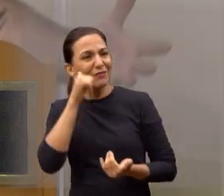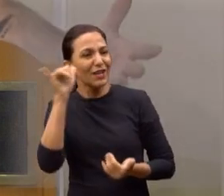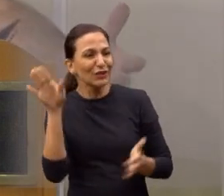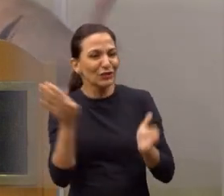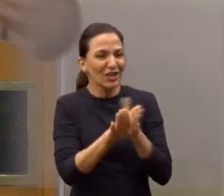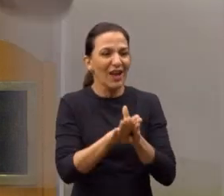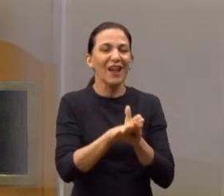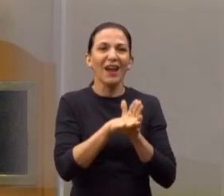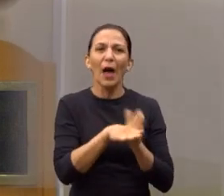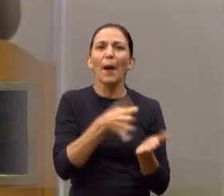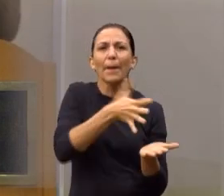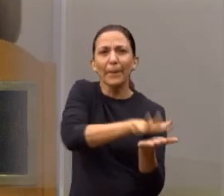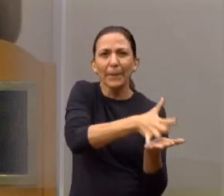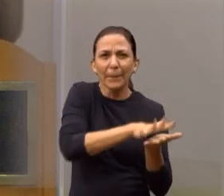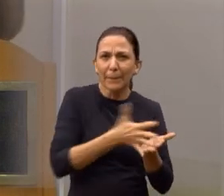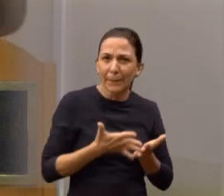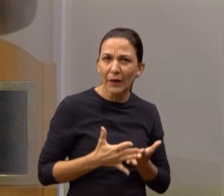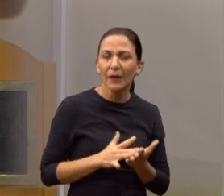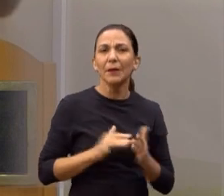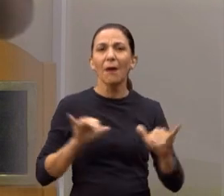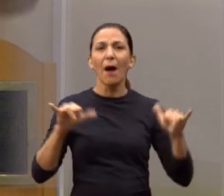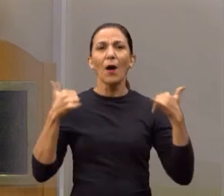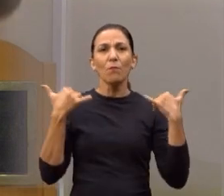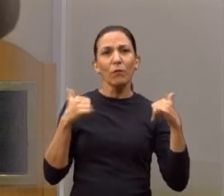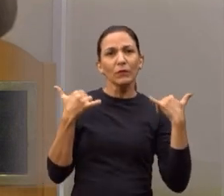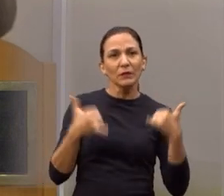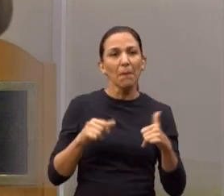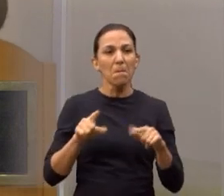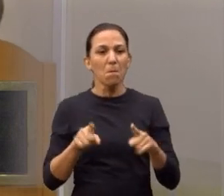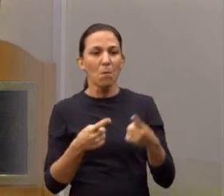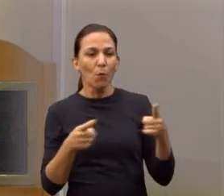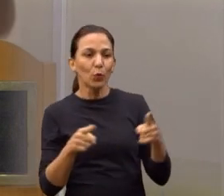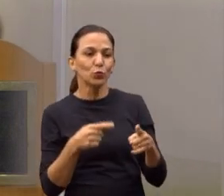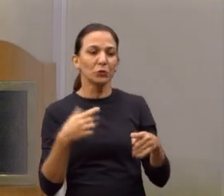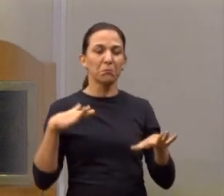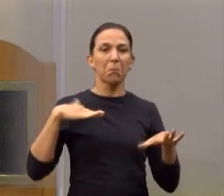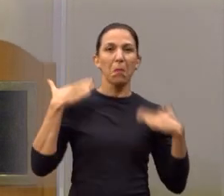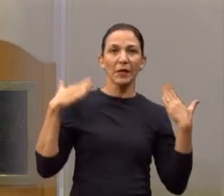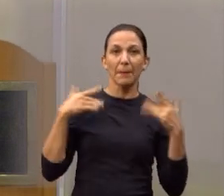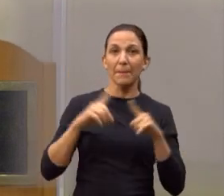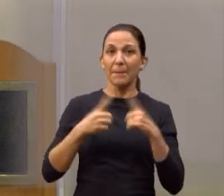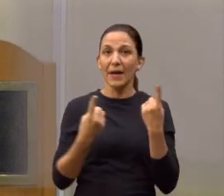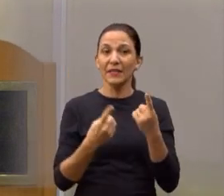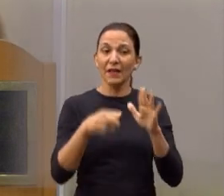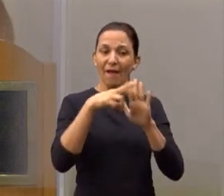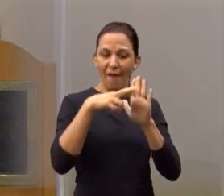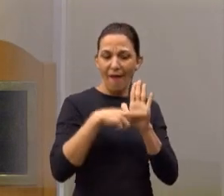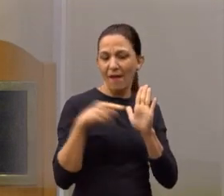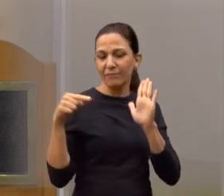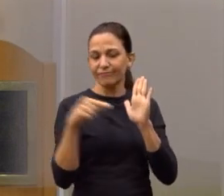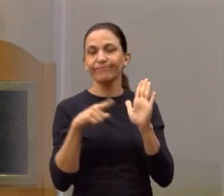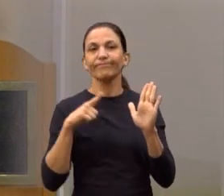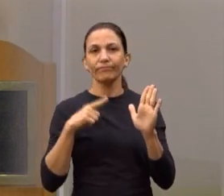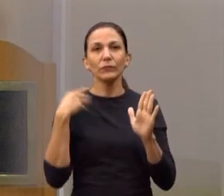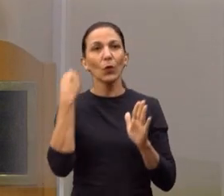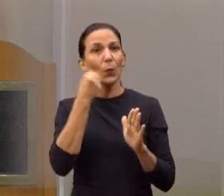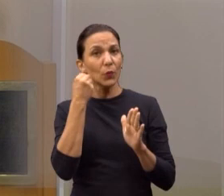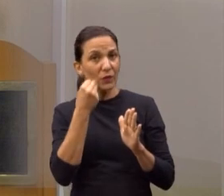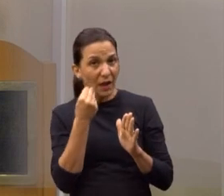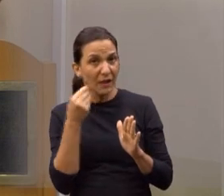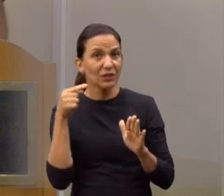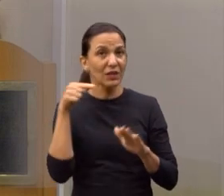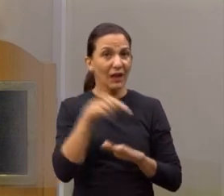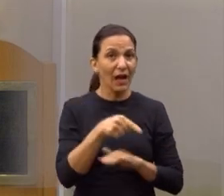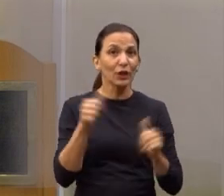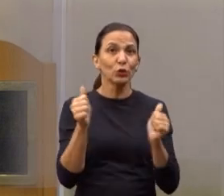moçada pudesse ouvir o seu samba curtir ali a sua música O seu rolê mas colocar justamente algumas regras então a gente teve a oportunidade de ir